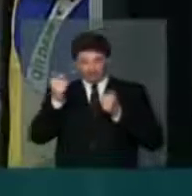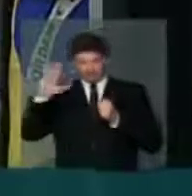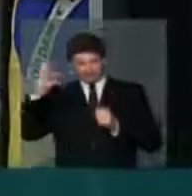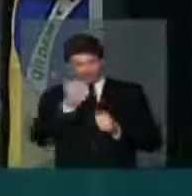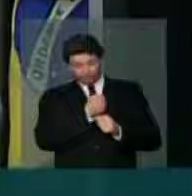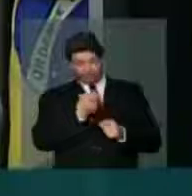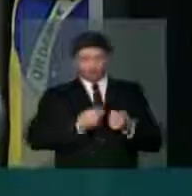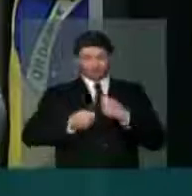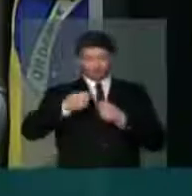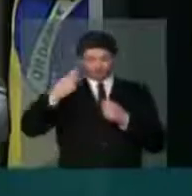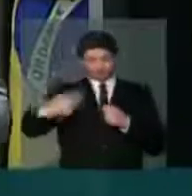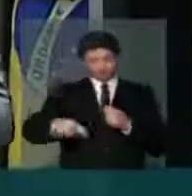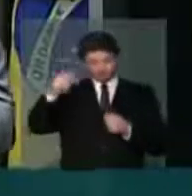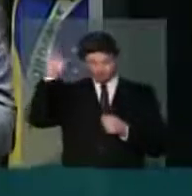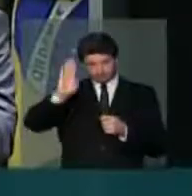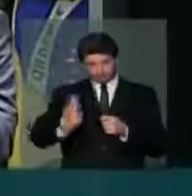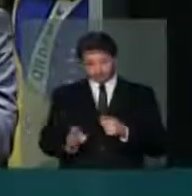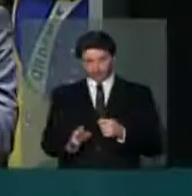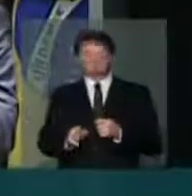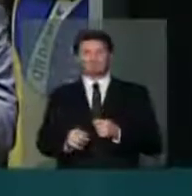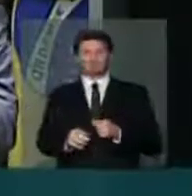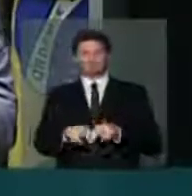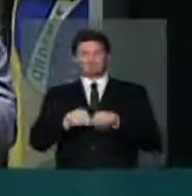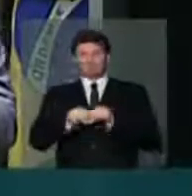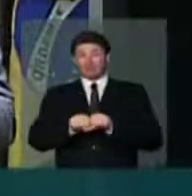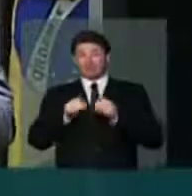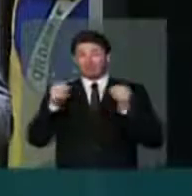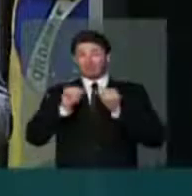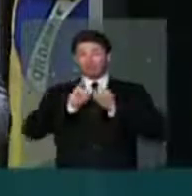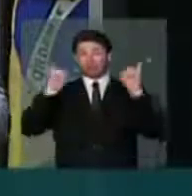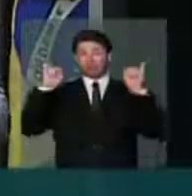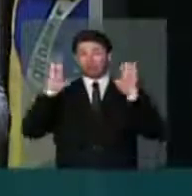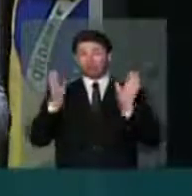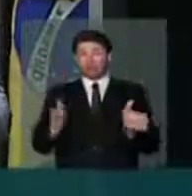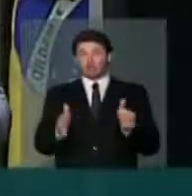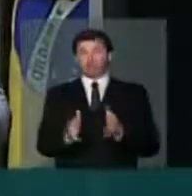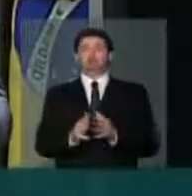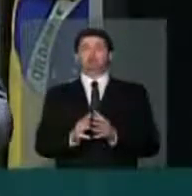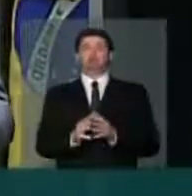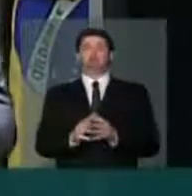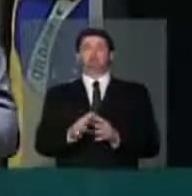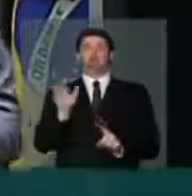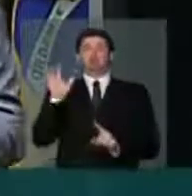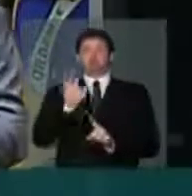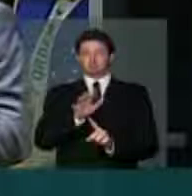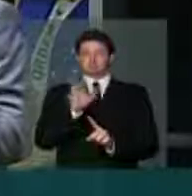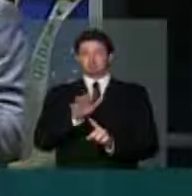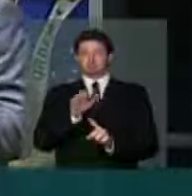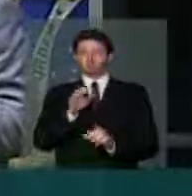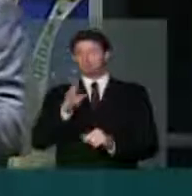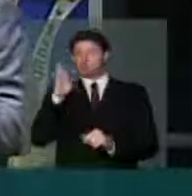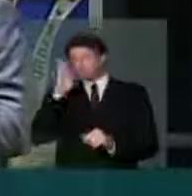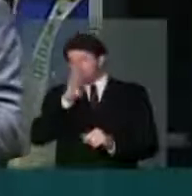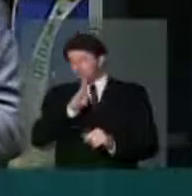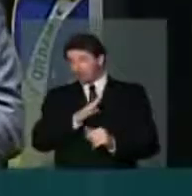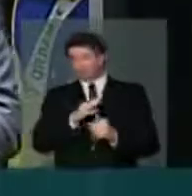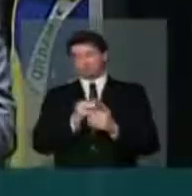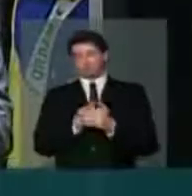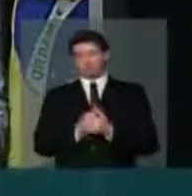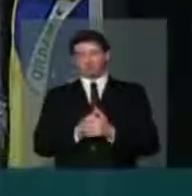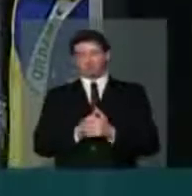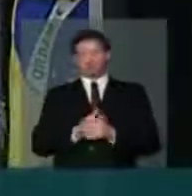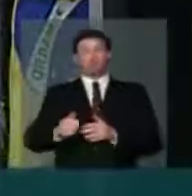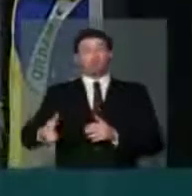a economia brasileira de uma quebra anunciada afetam perversamente